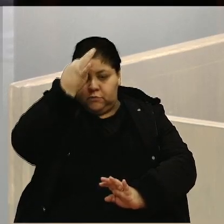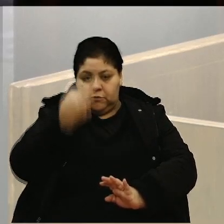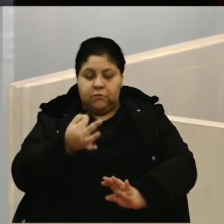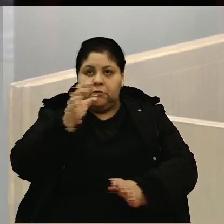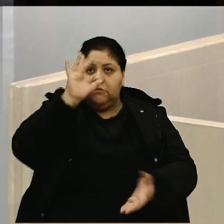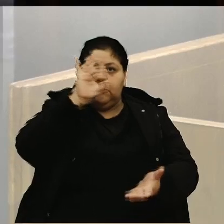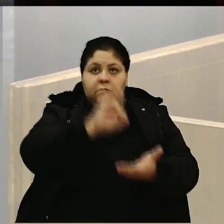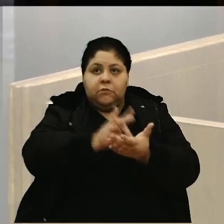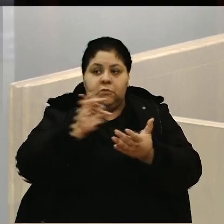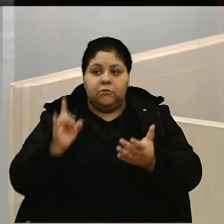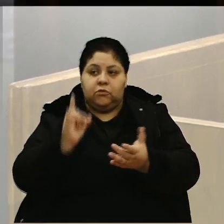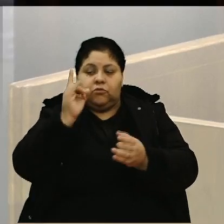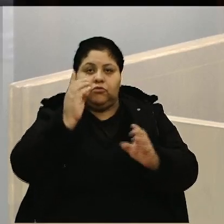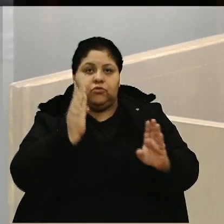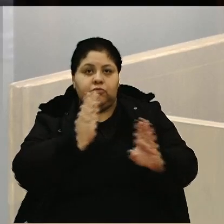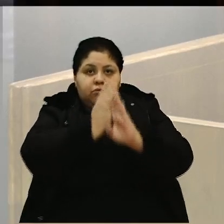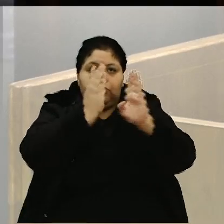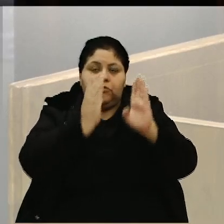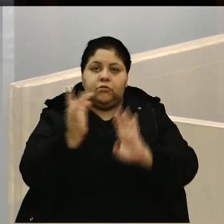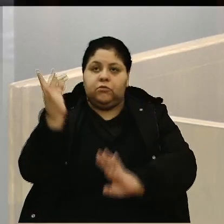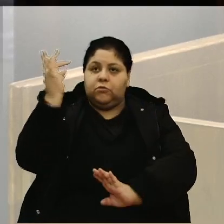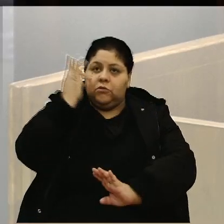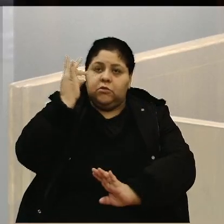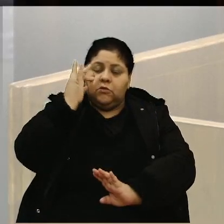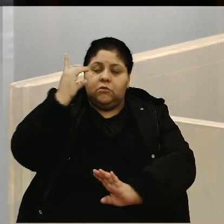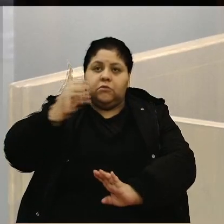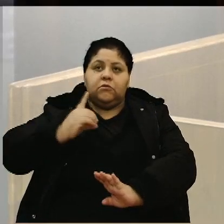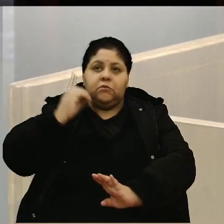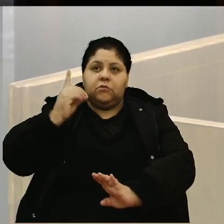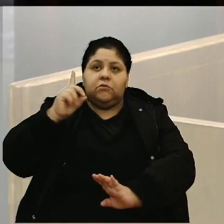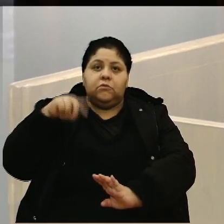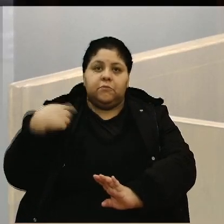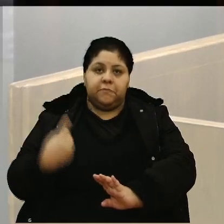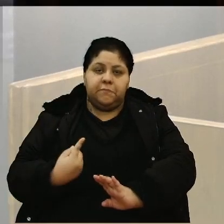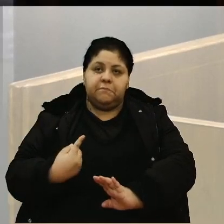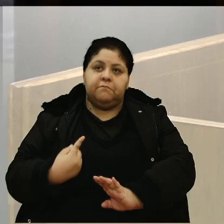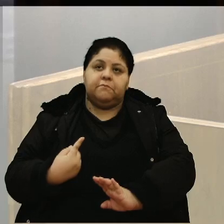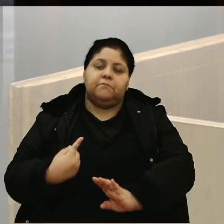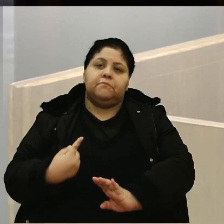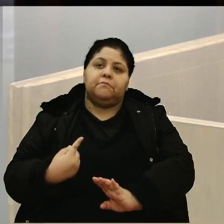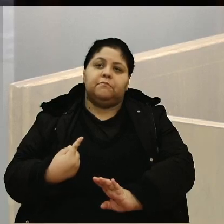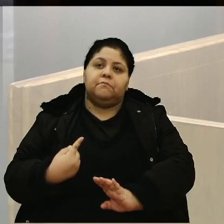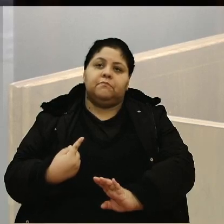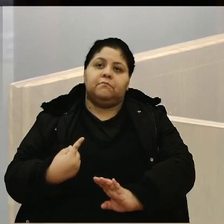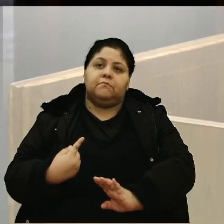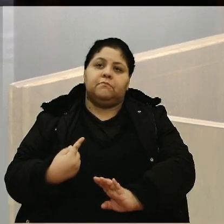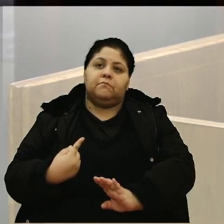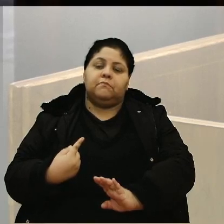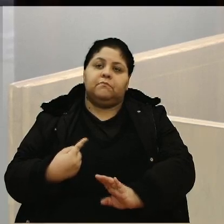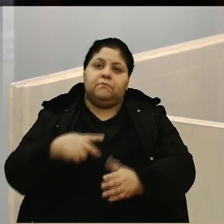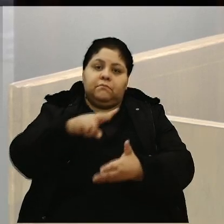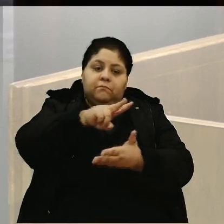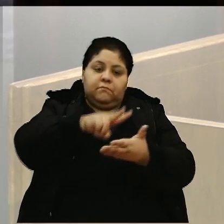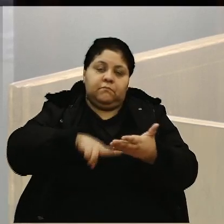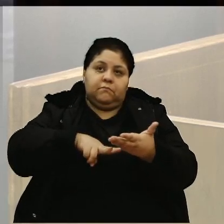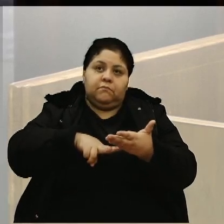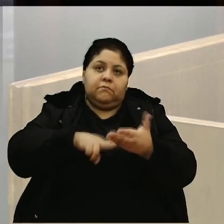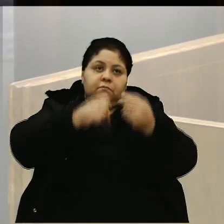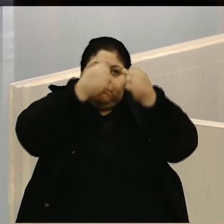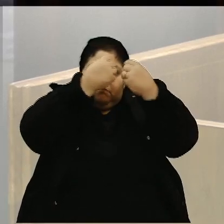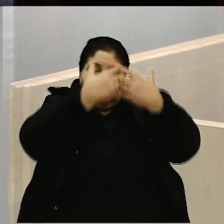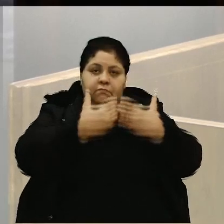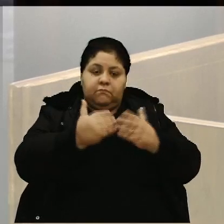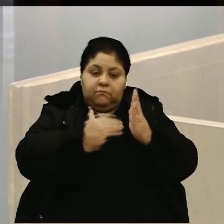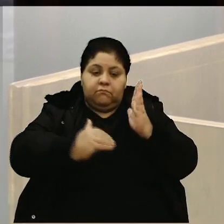nosso último encontro com a presença da deputada Denise Pessoa, que nos lê em cópia quando o senhor esclareceu que aumento